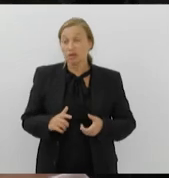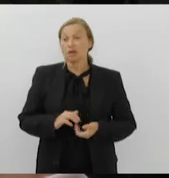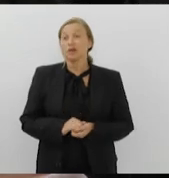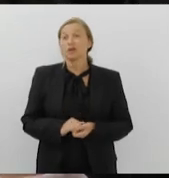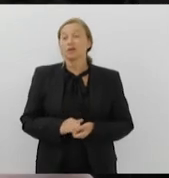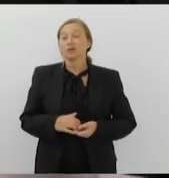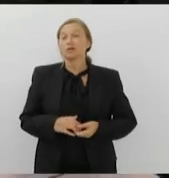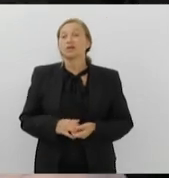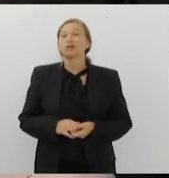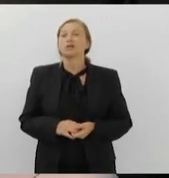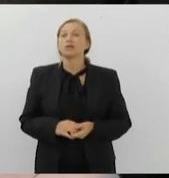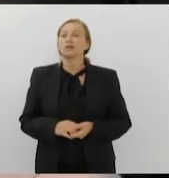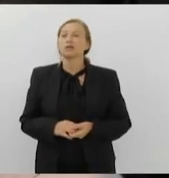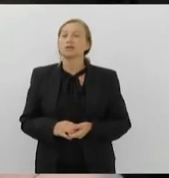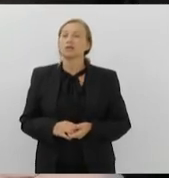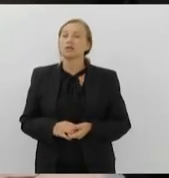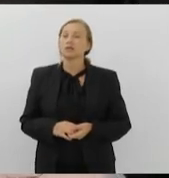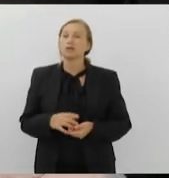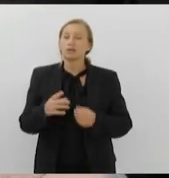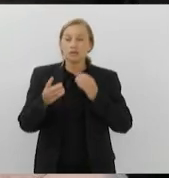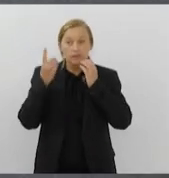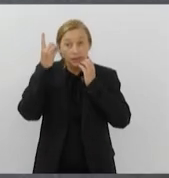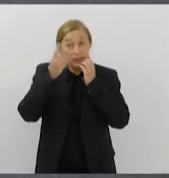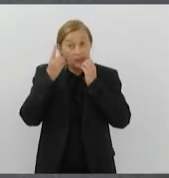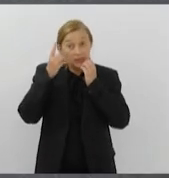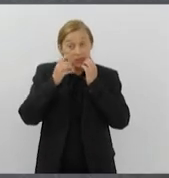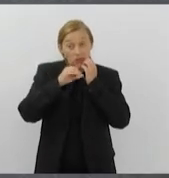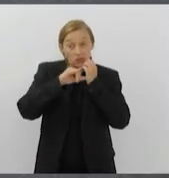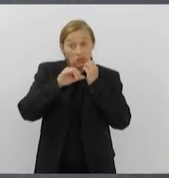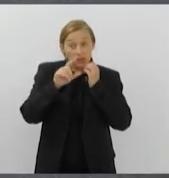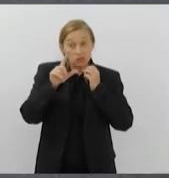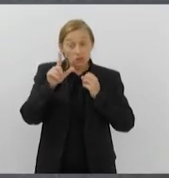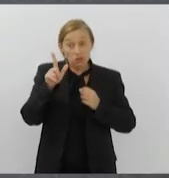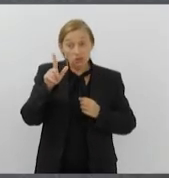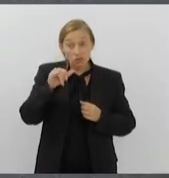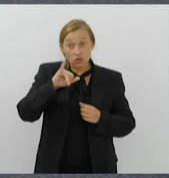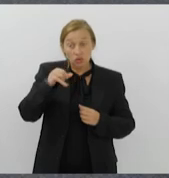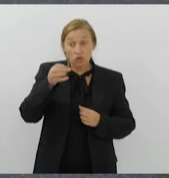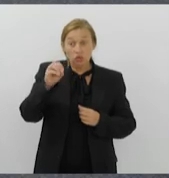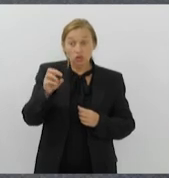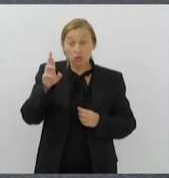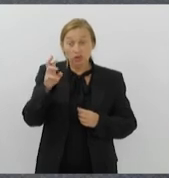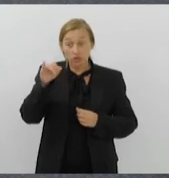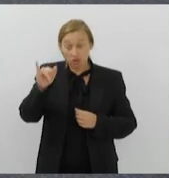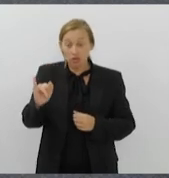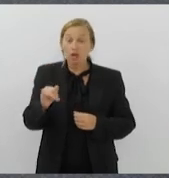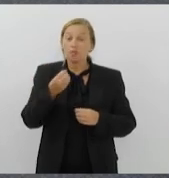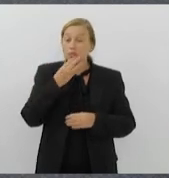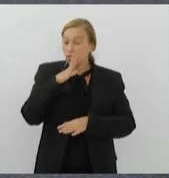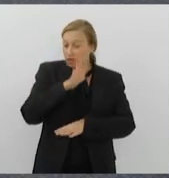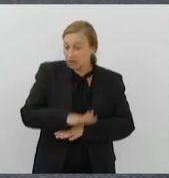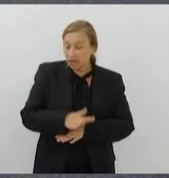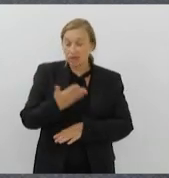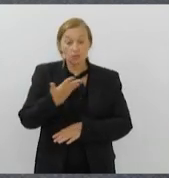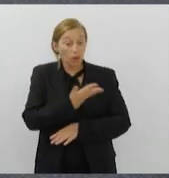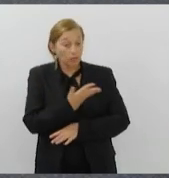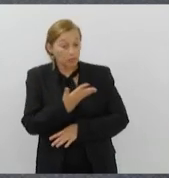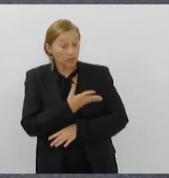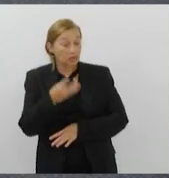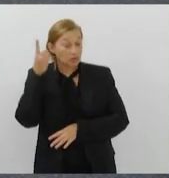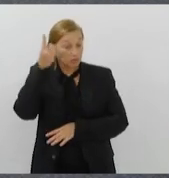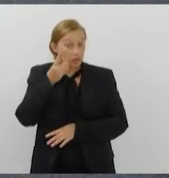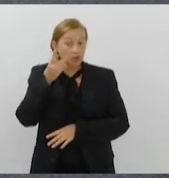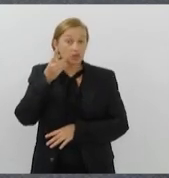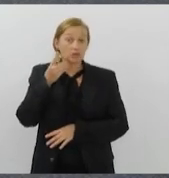Jordi. Boa tarde, novos parlamentares. Boa tarde, obrigado, grande amigo e deputado Bruno